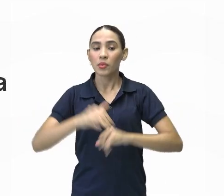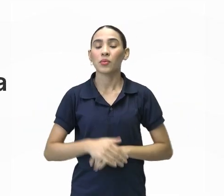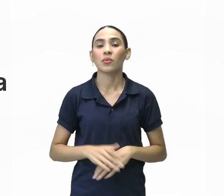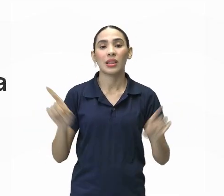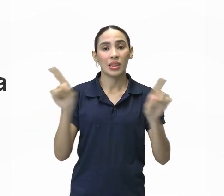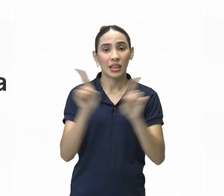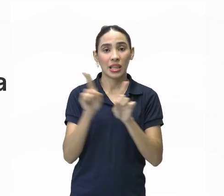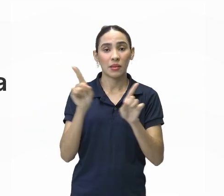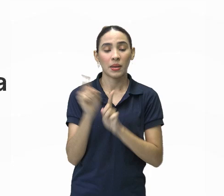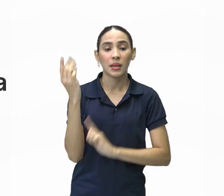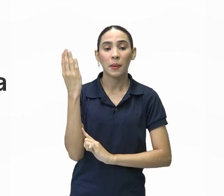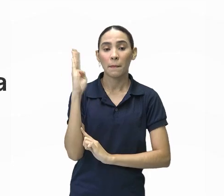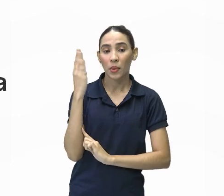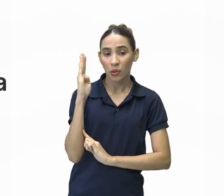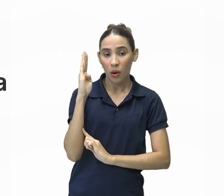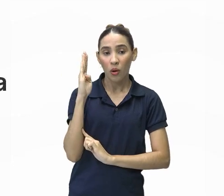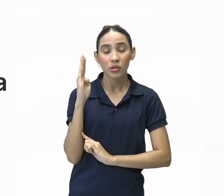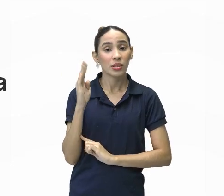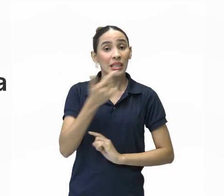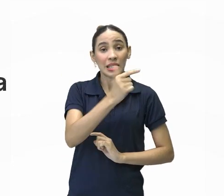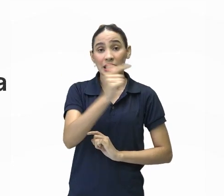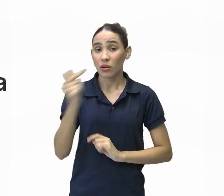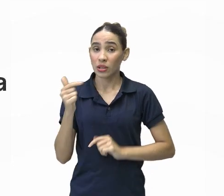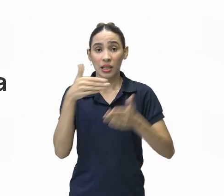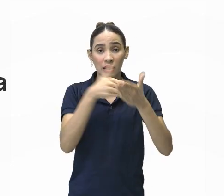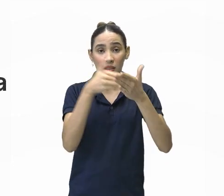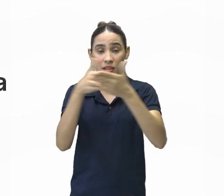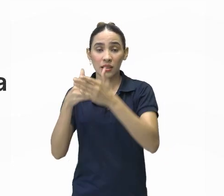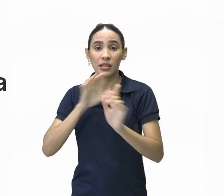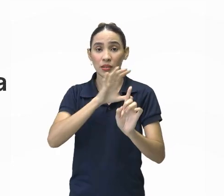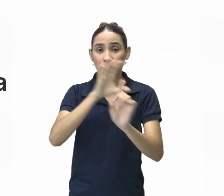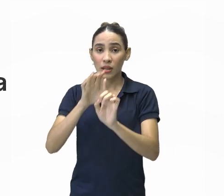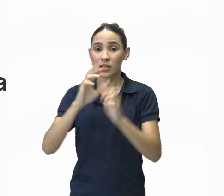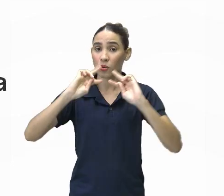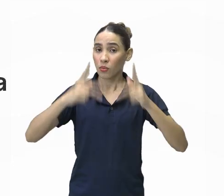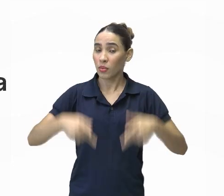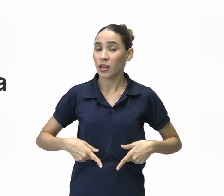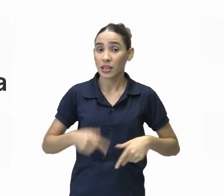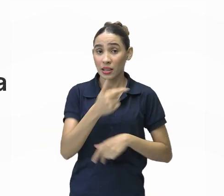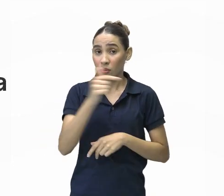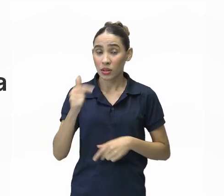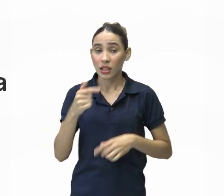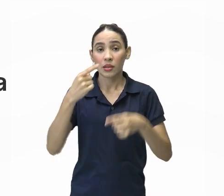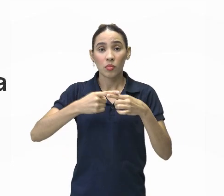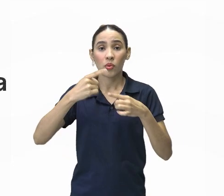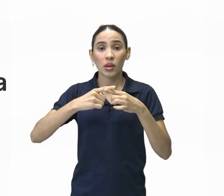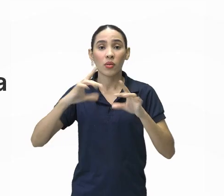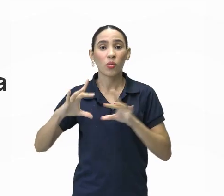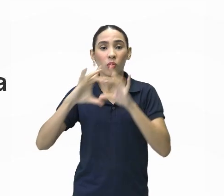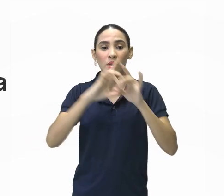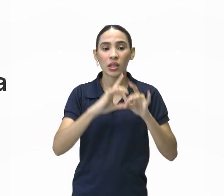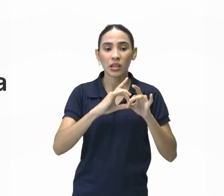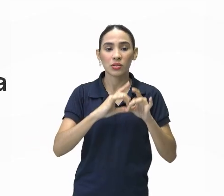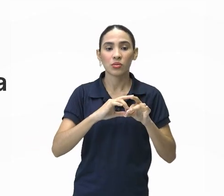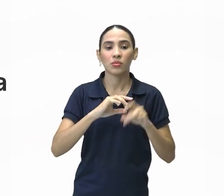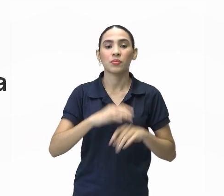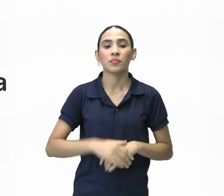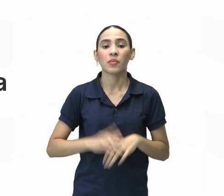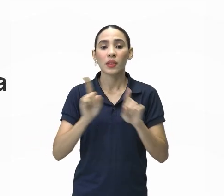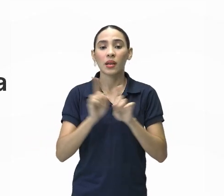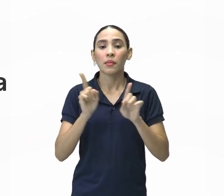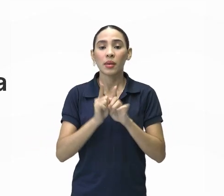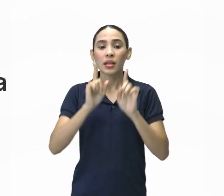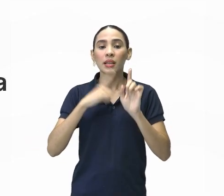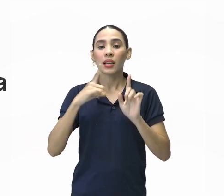e biológicos, sem a interferência humana, que, de acordo com o contexto em que se insere,